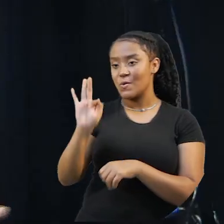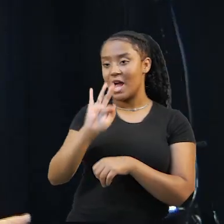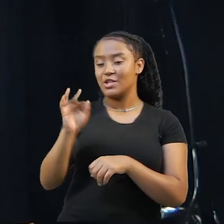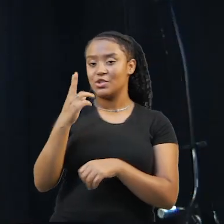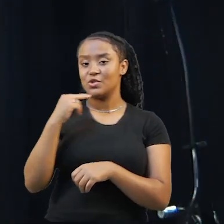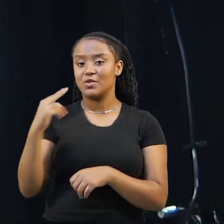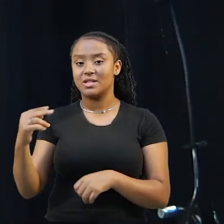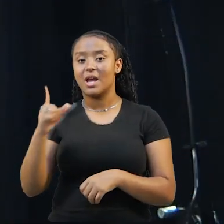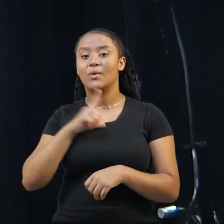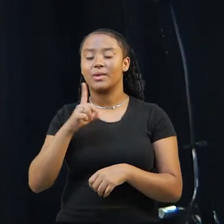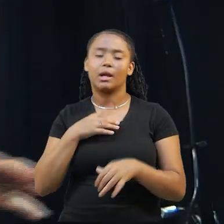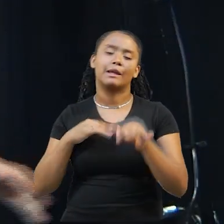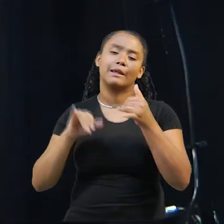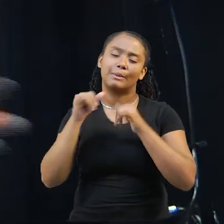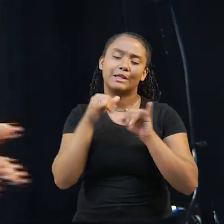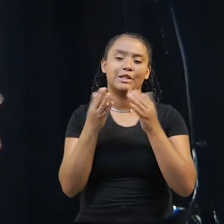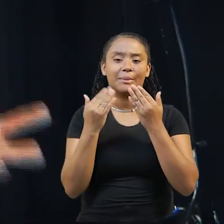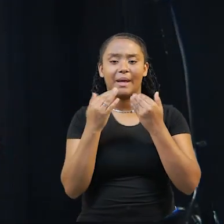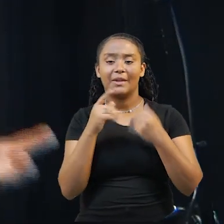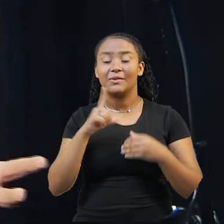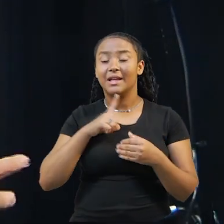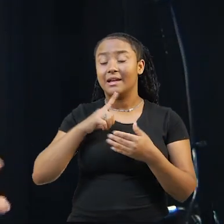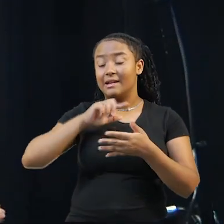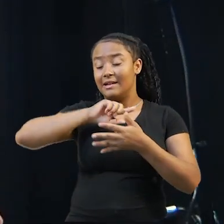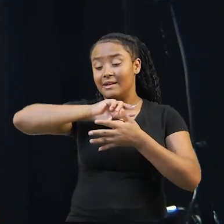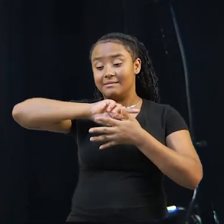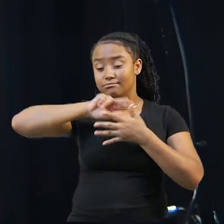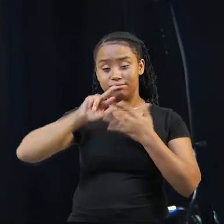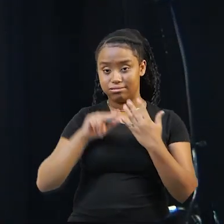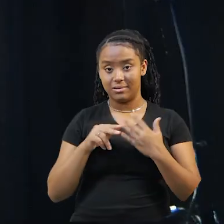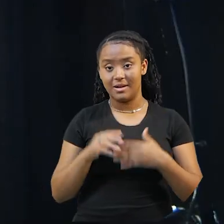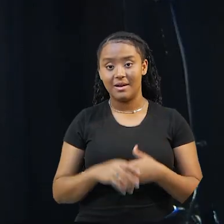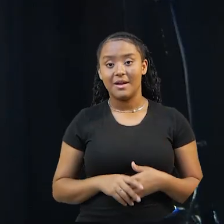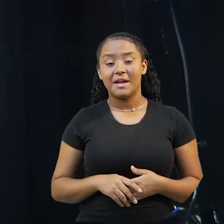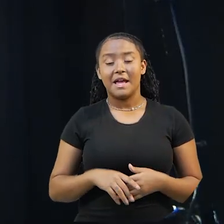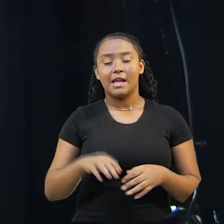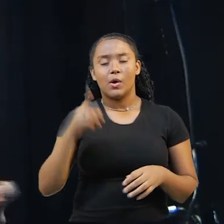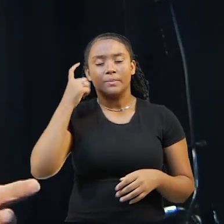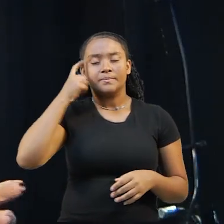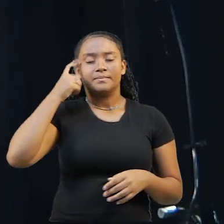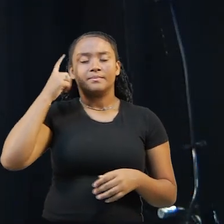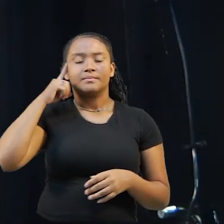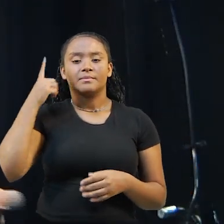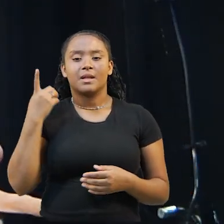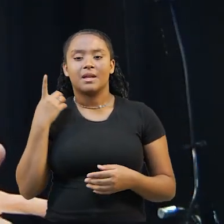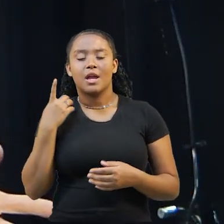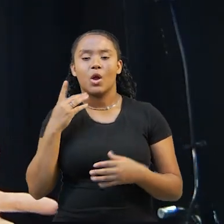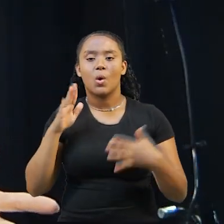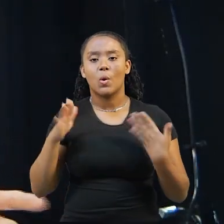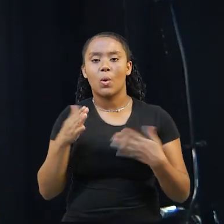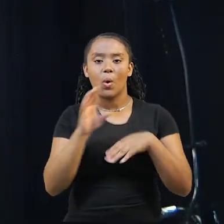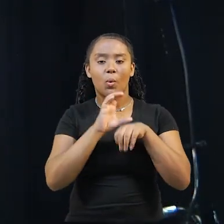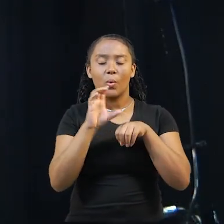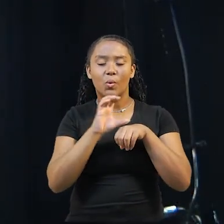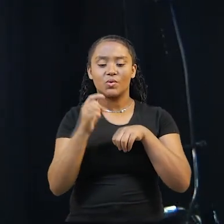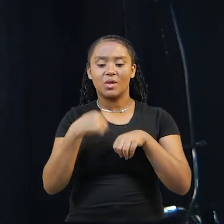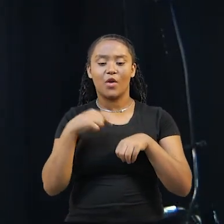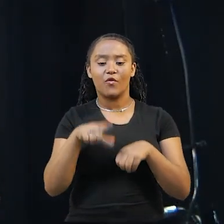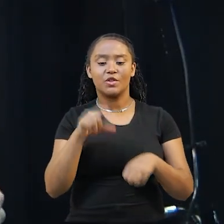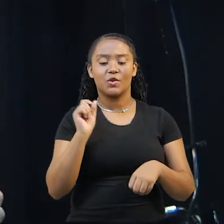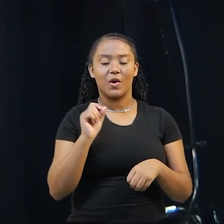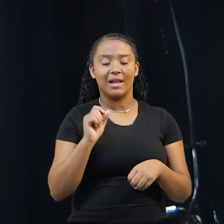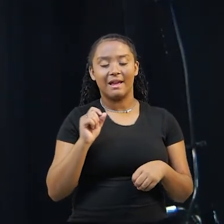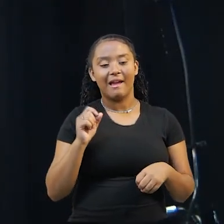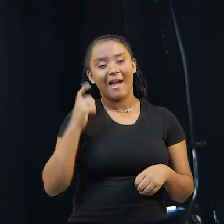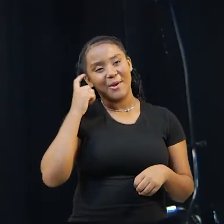inicialmente, ela teve, quando eu estava pensando em que curso eu gostaria de seguir, então... O curso de Química ele tem muito